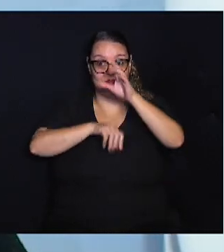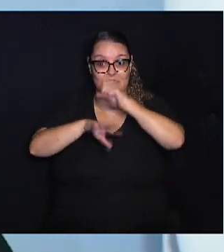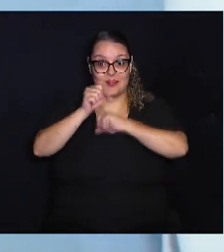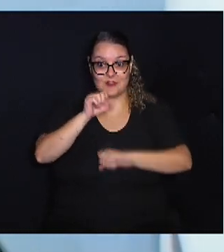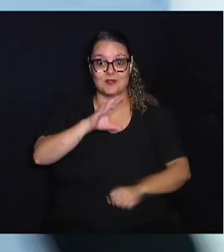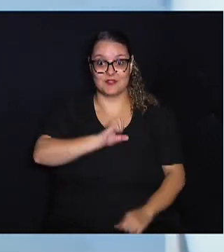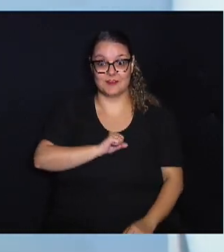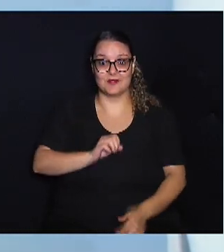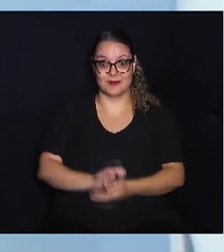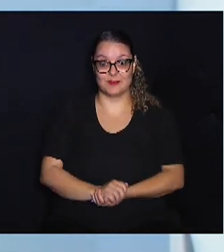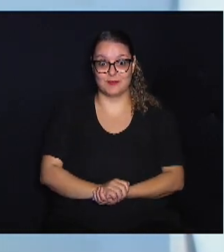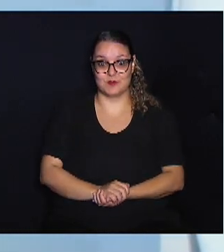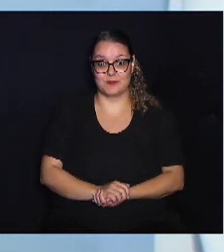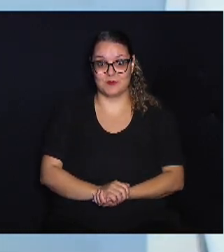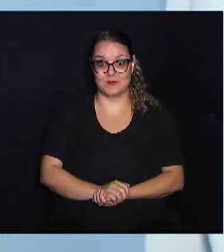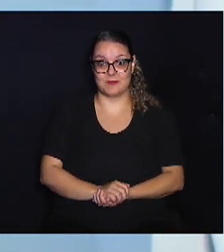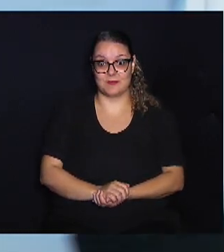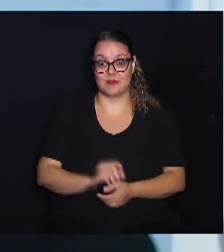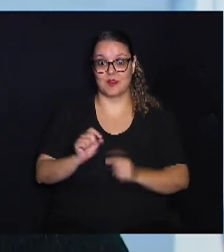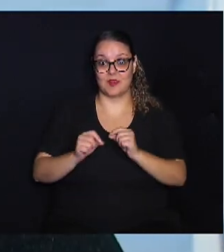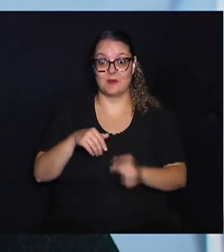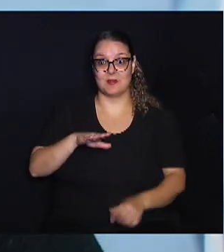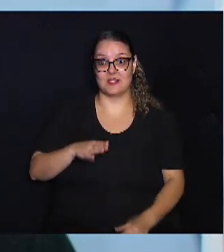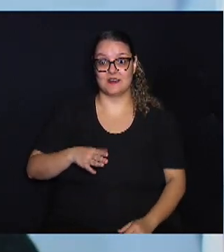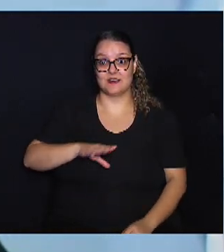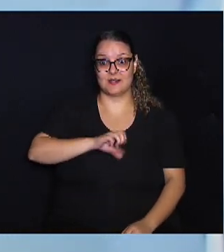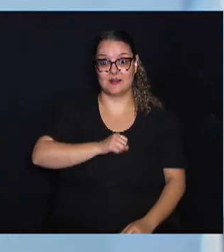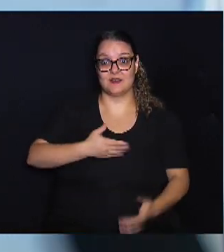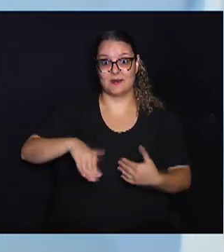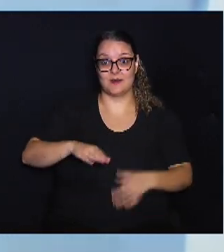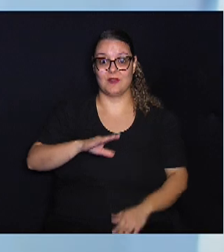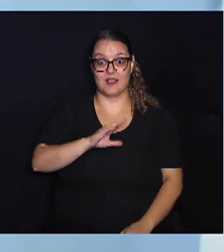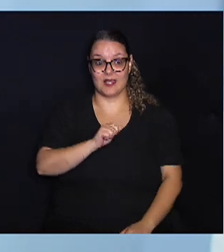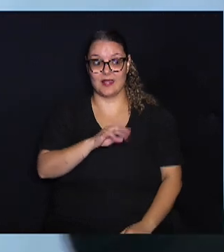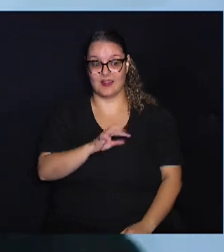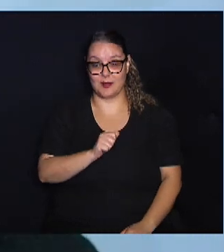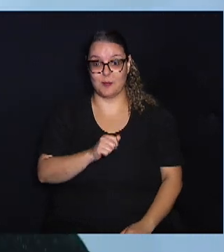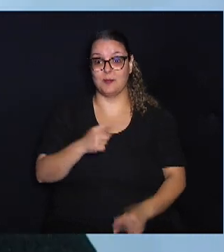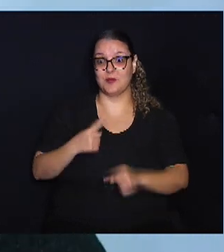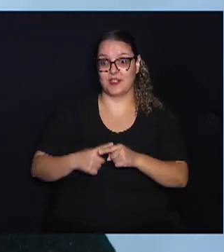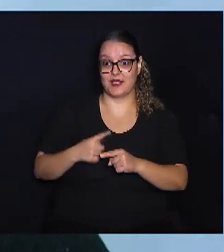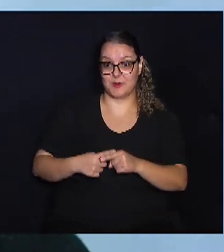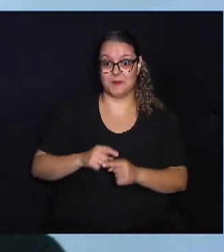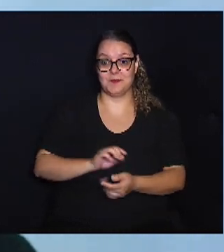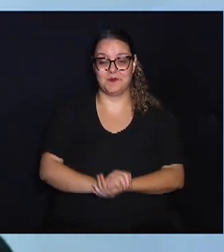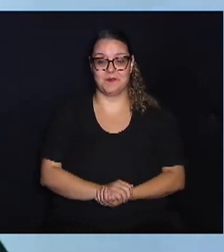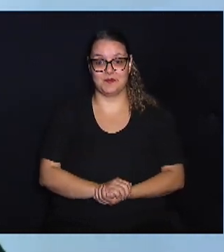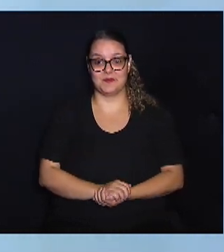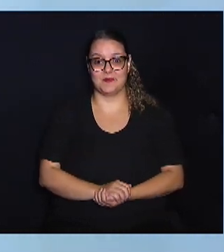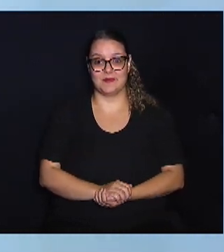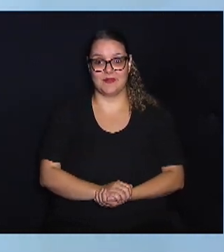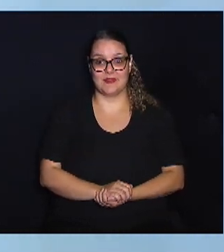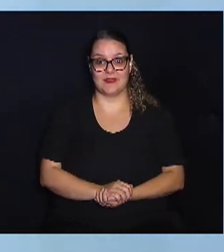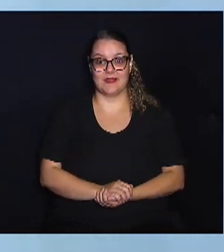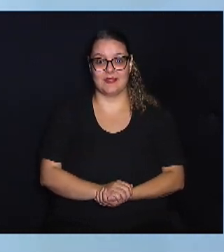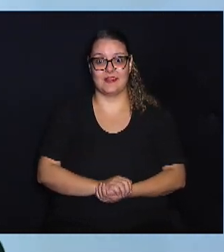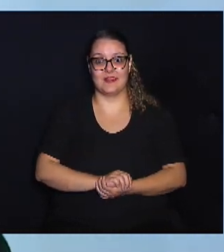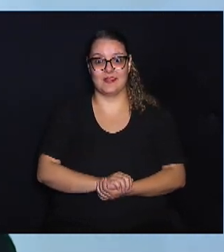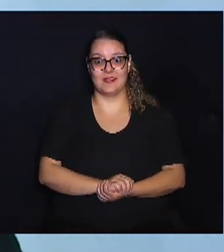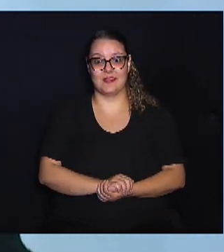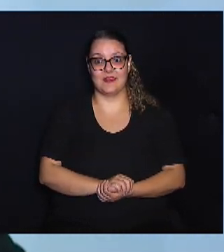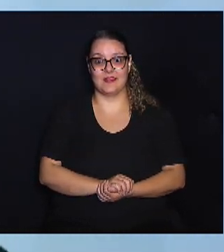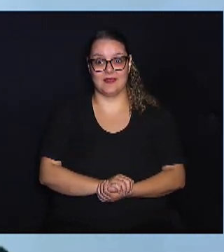muito. O que você mais gosta do Karatê? Kata. Por quê? Faz uma série